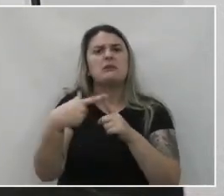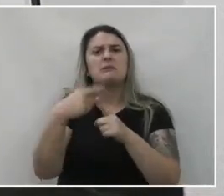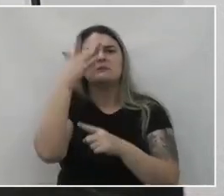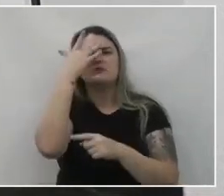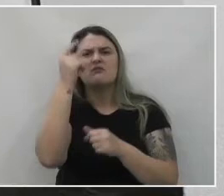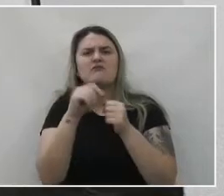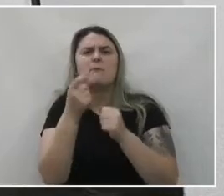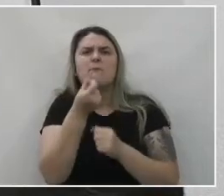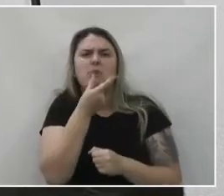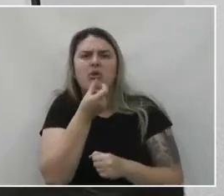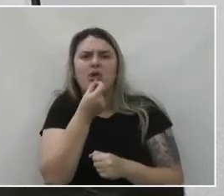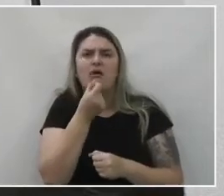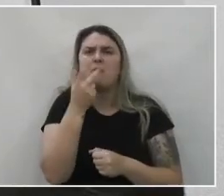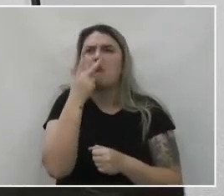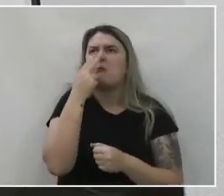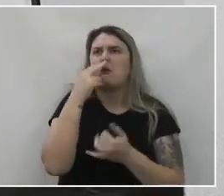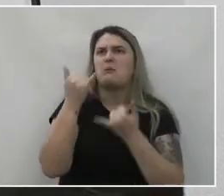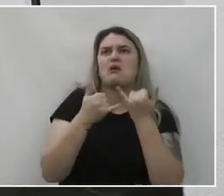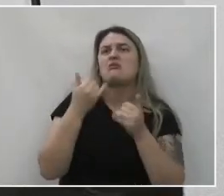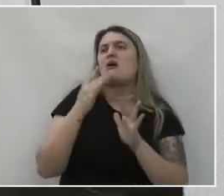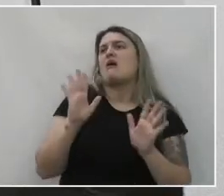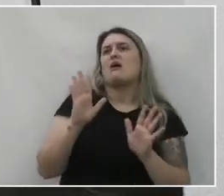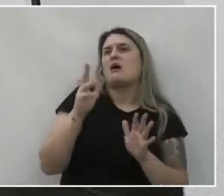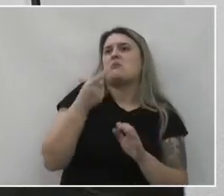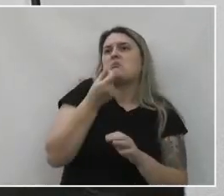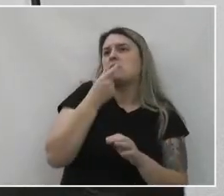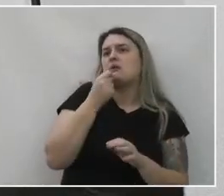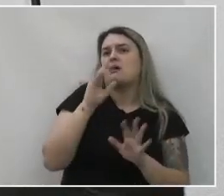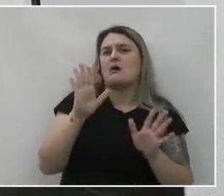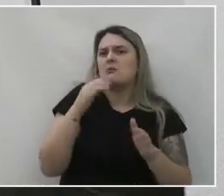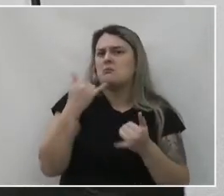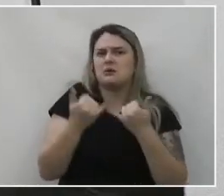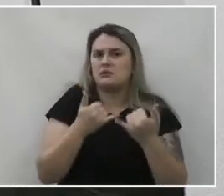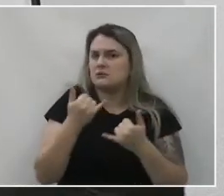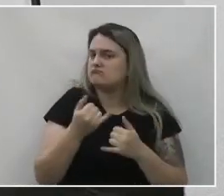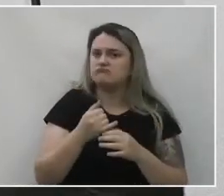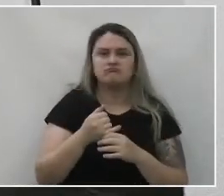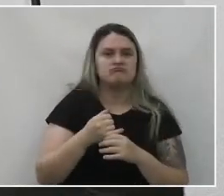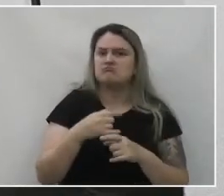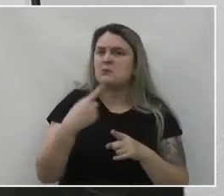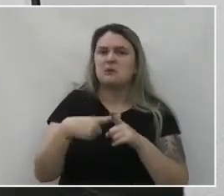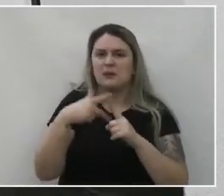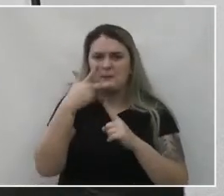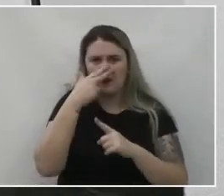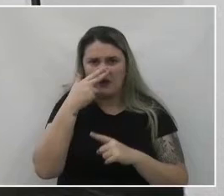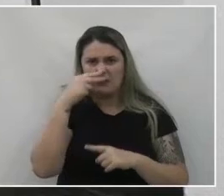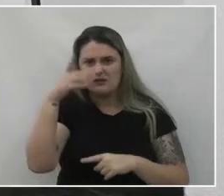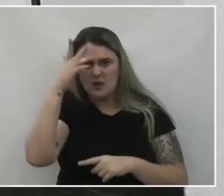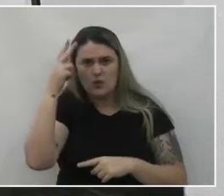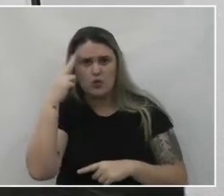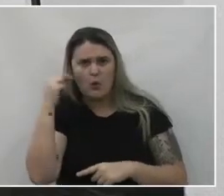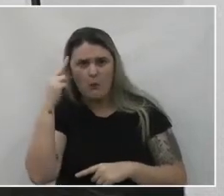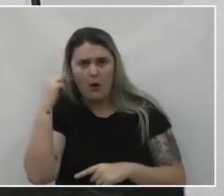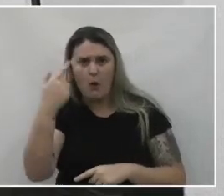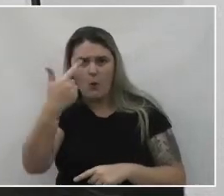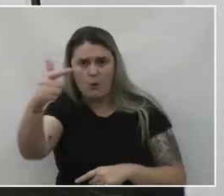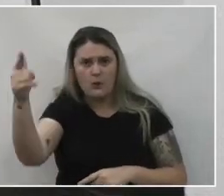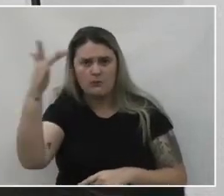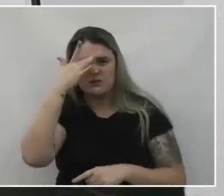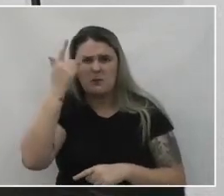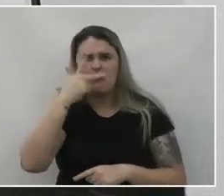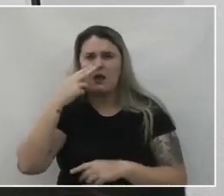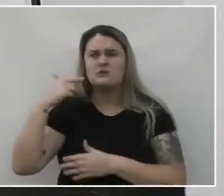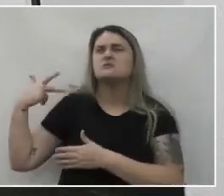piadas e brincadeiras aparentemente inofensíveis, que acabam sendo naturalizadas pelas pessoas, perpetuando séculos